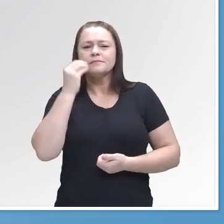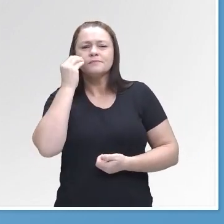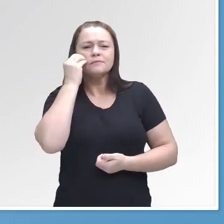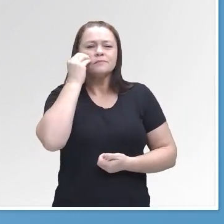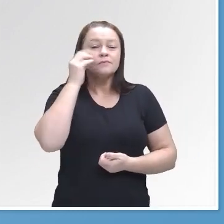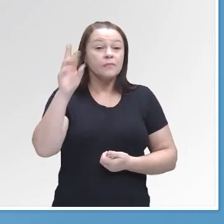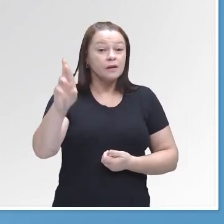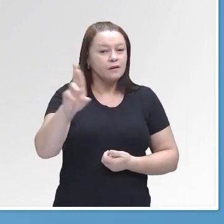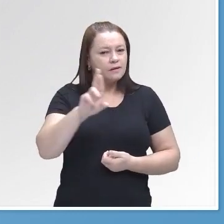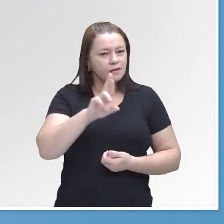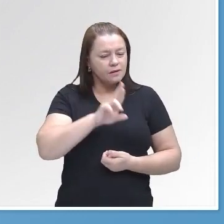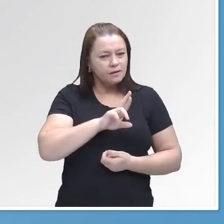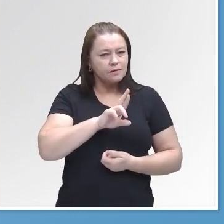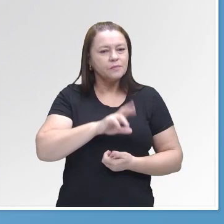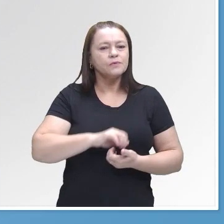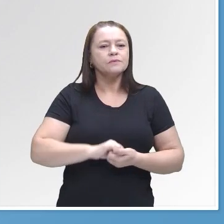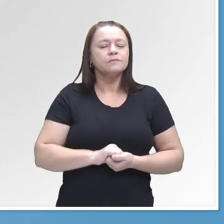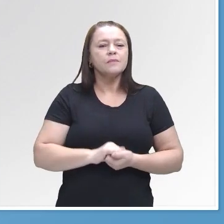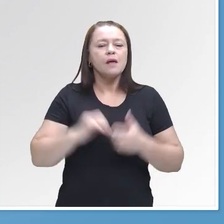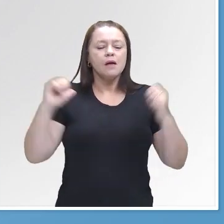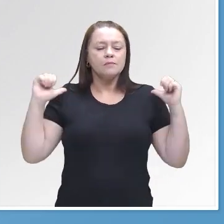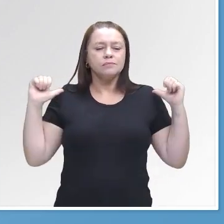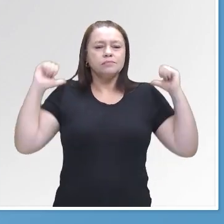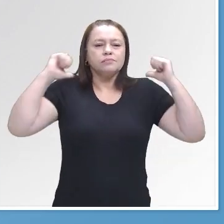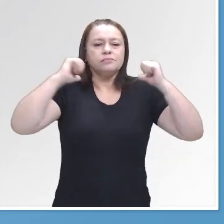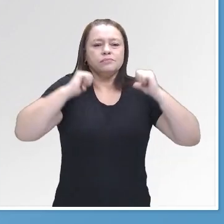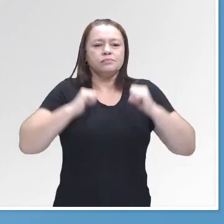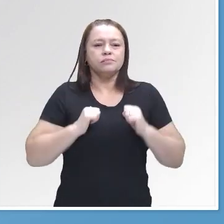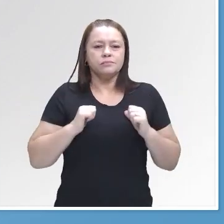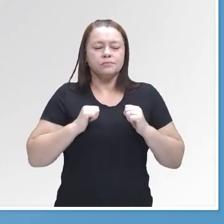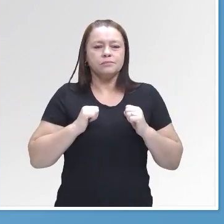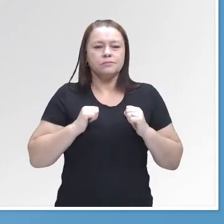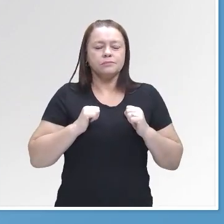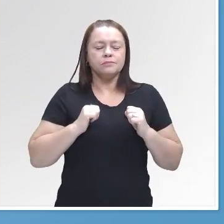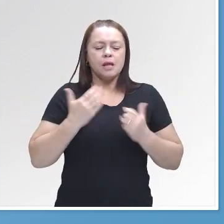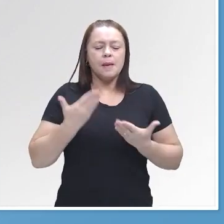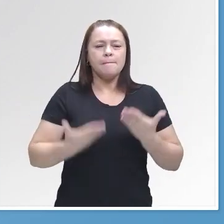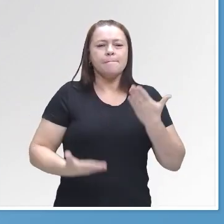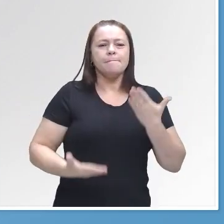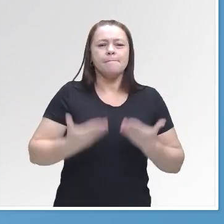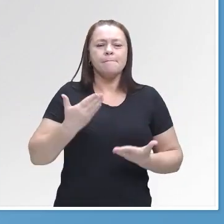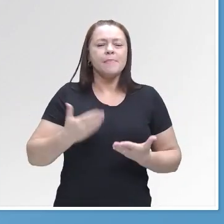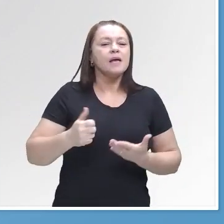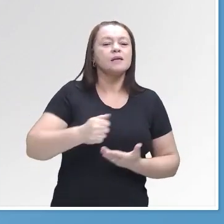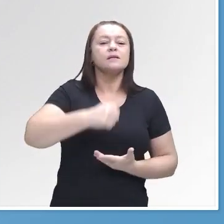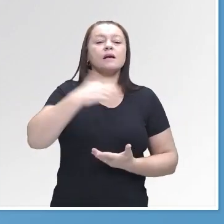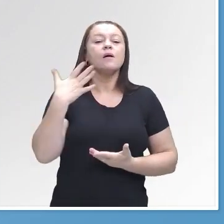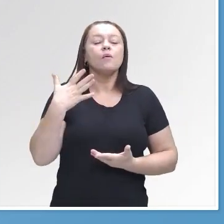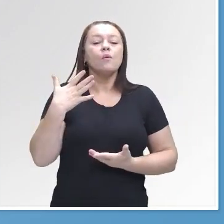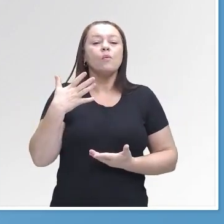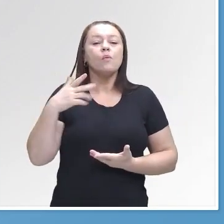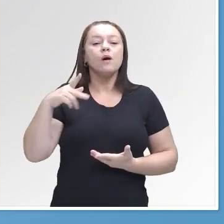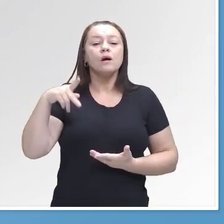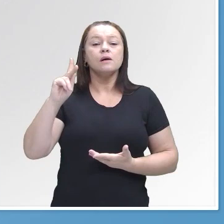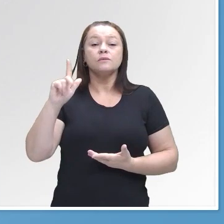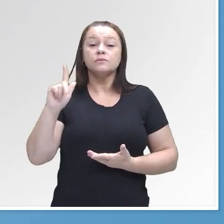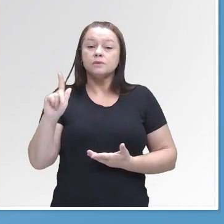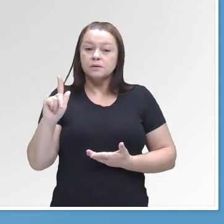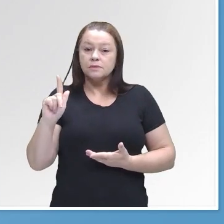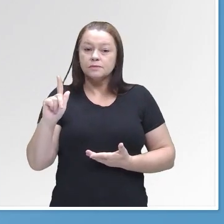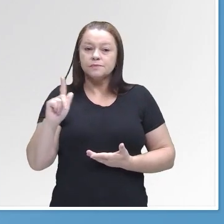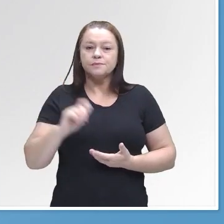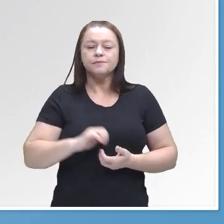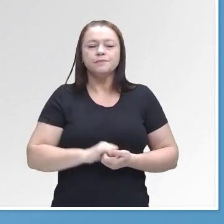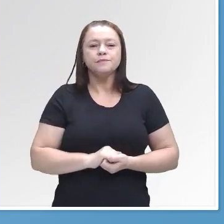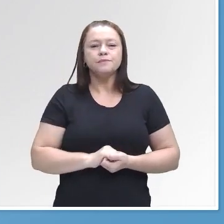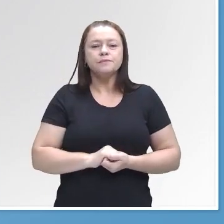Observe e responda. A mochila pesa quantos quilogramas? Quantos quilos?